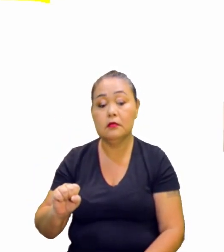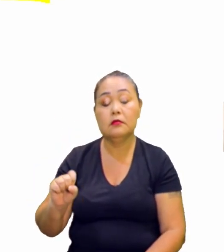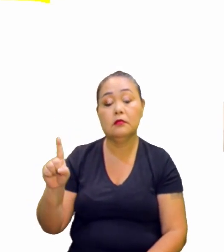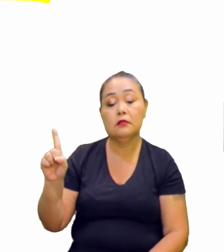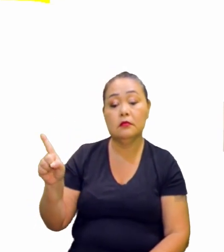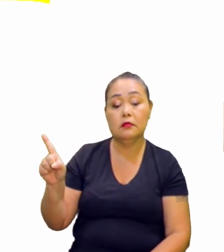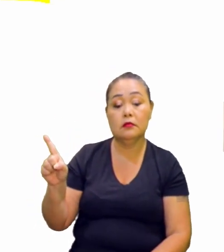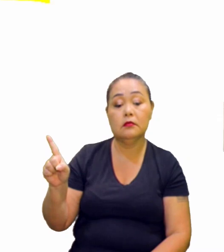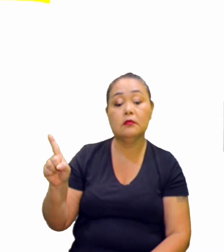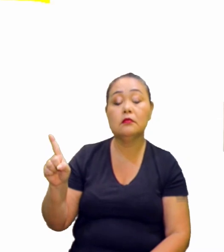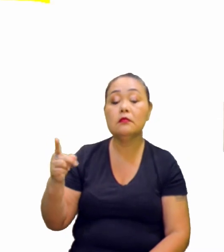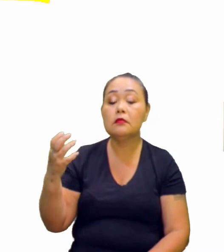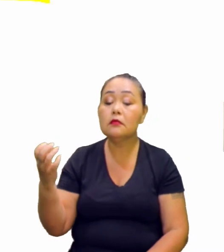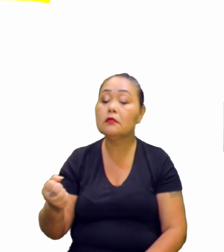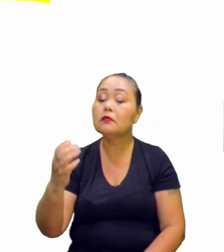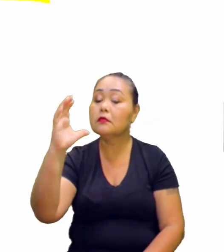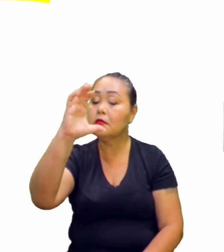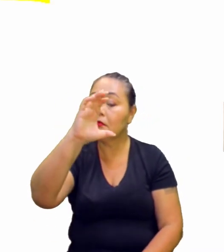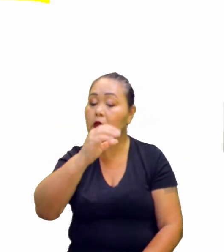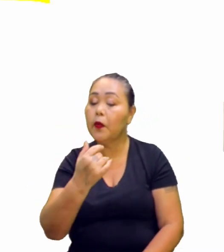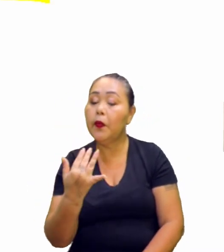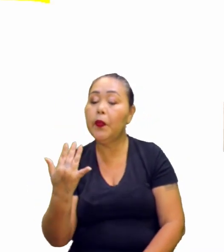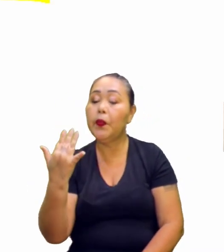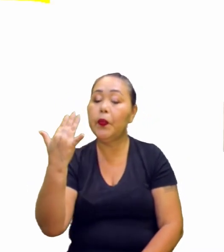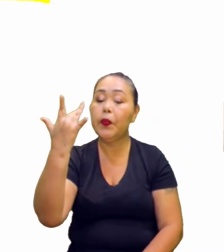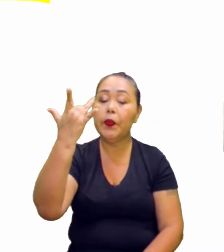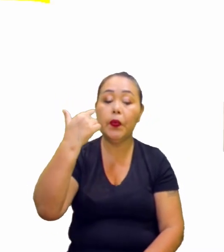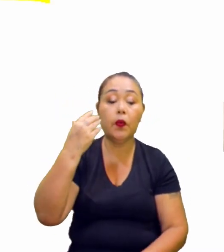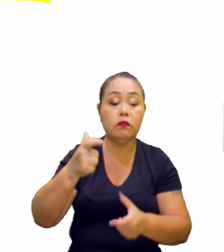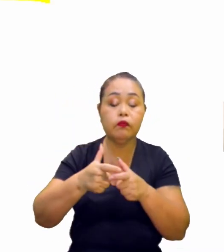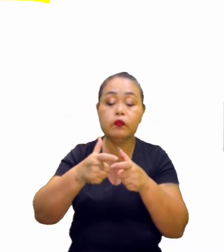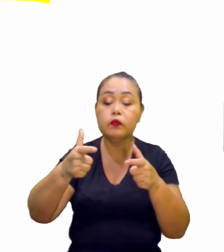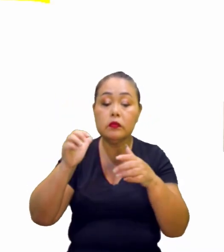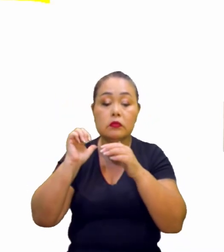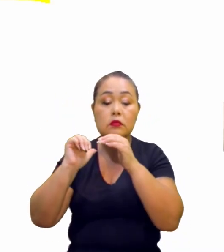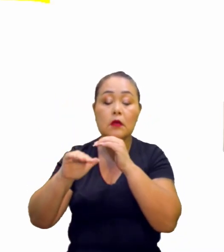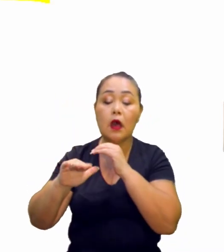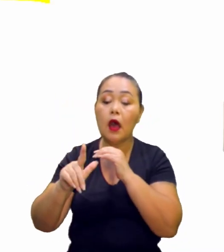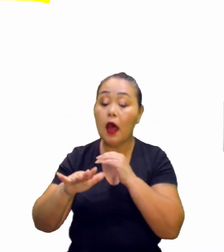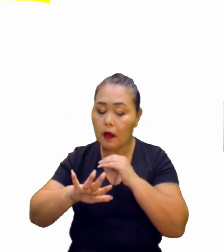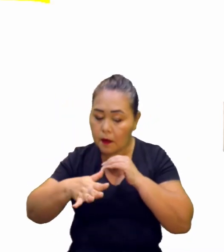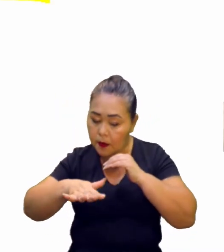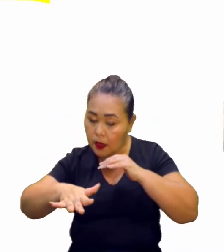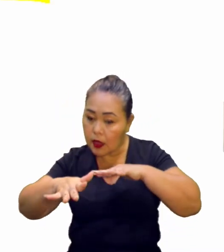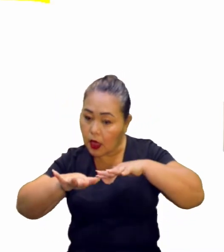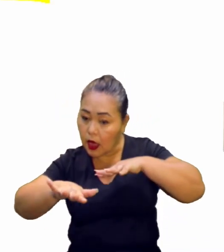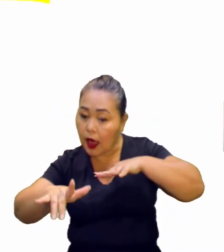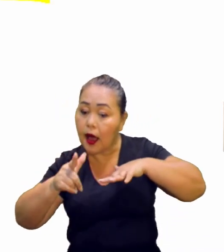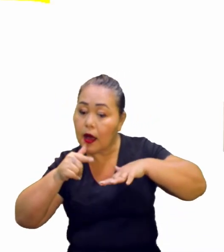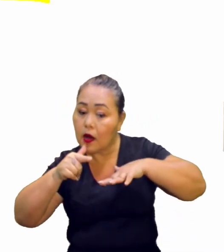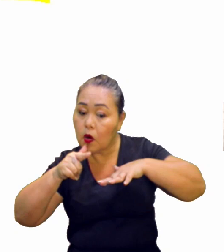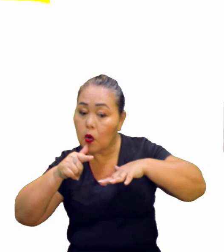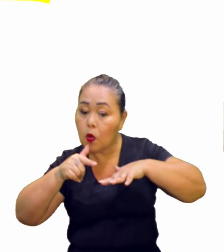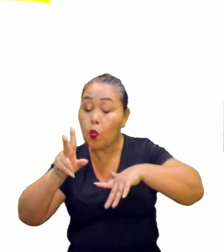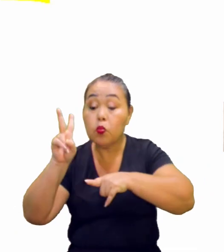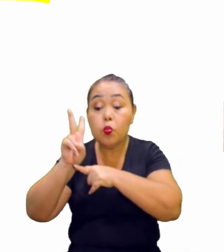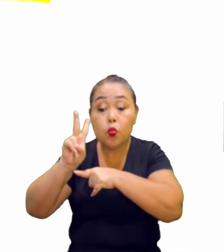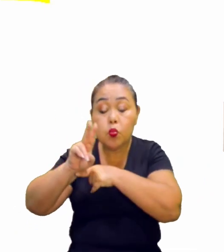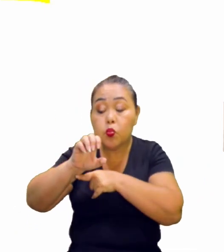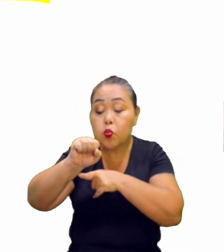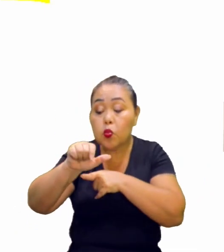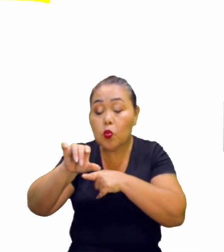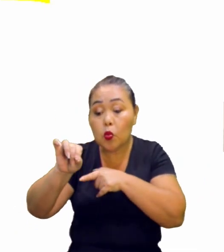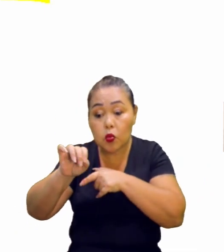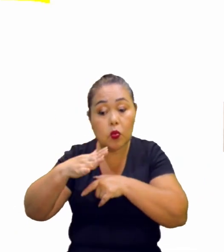ó, sequestro de carbono, aumento do estoque da qualidade da água, a conservação do